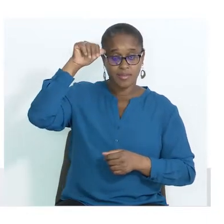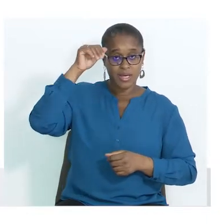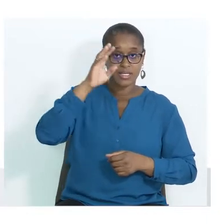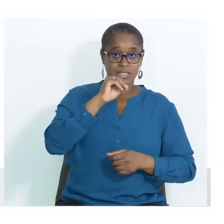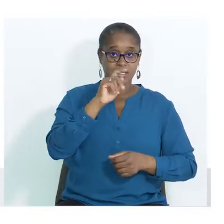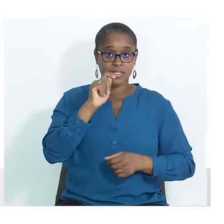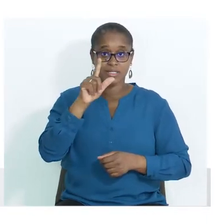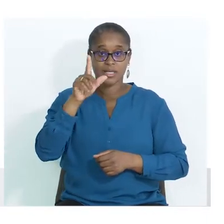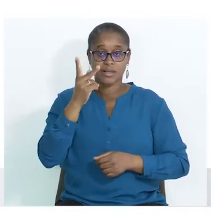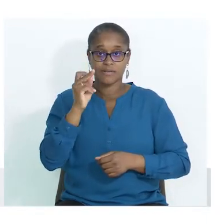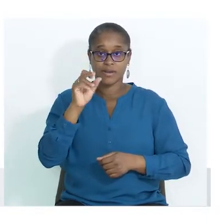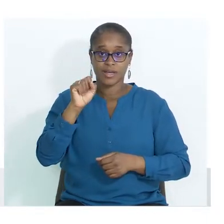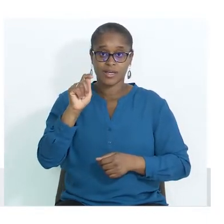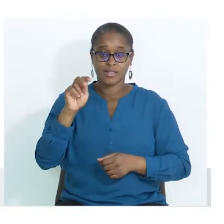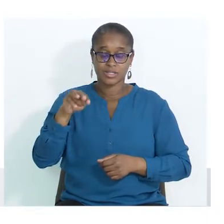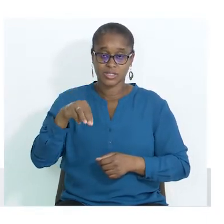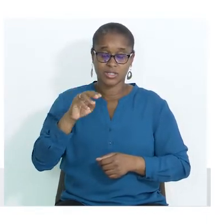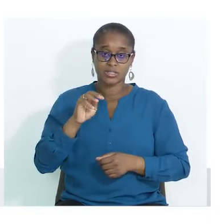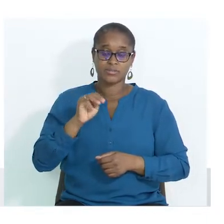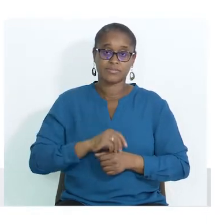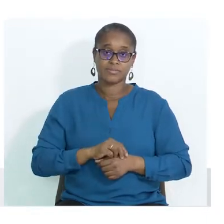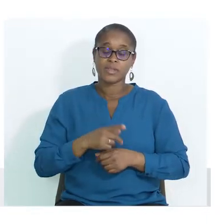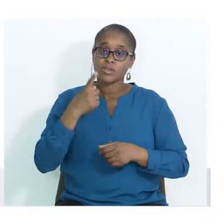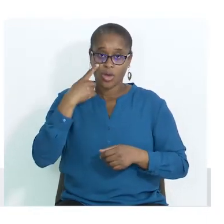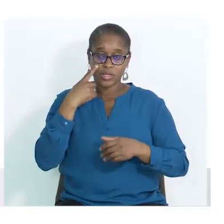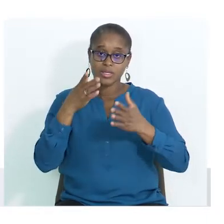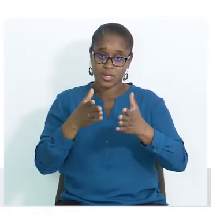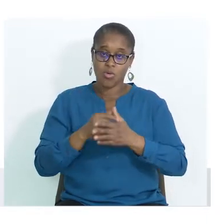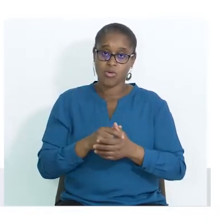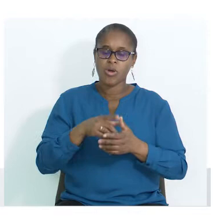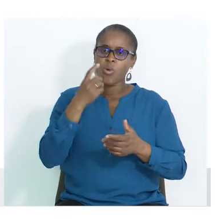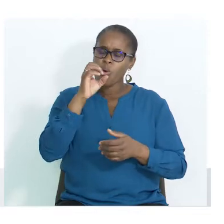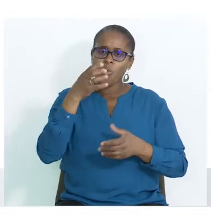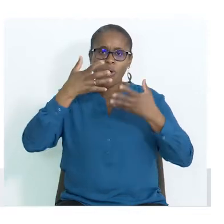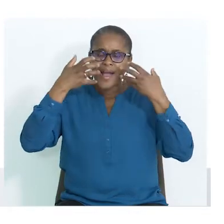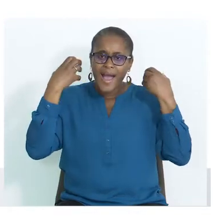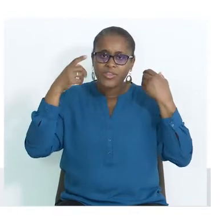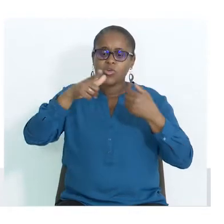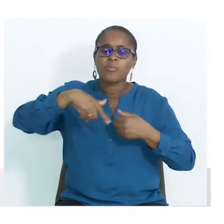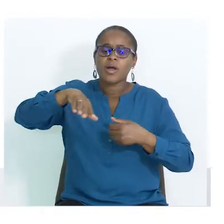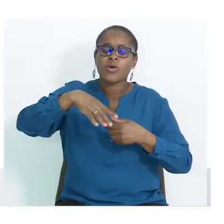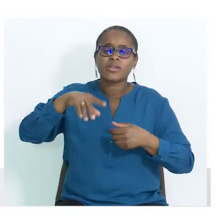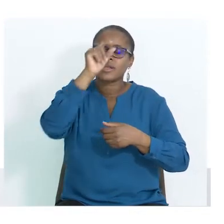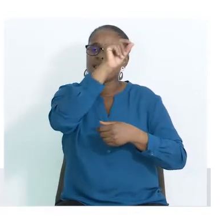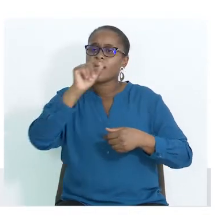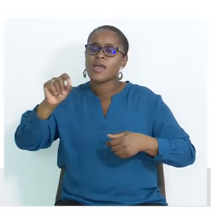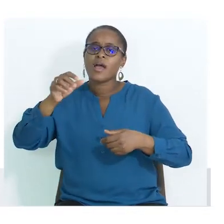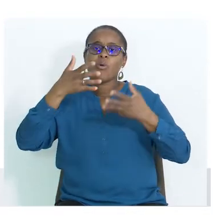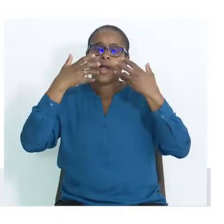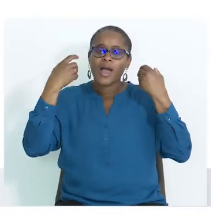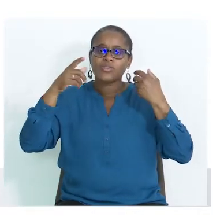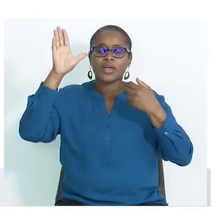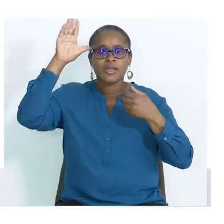animais selvagens então atenção o gato para onde ligar o